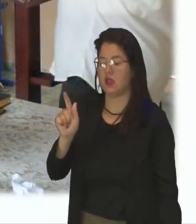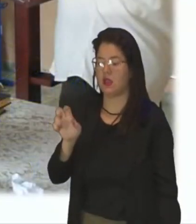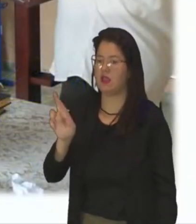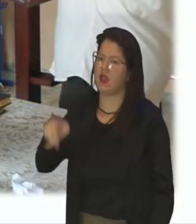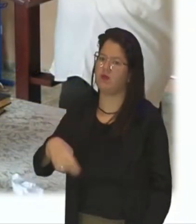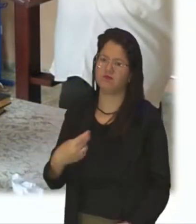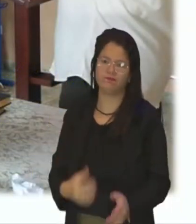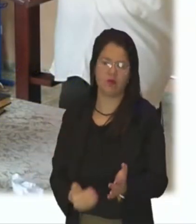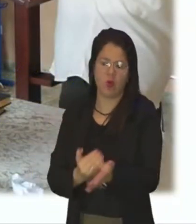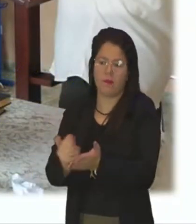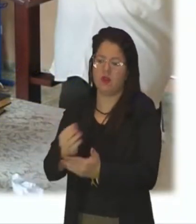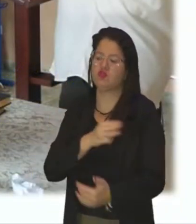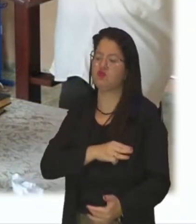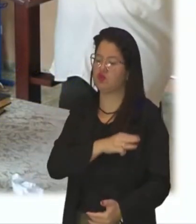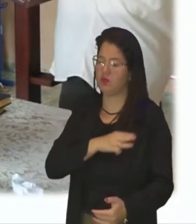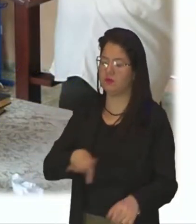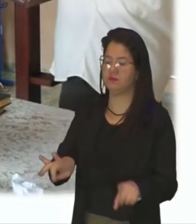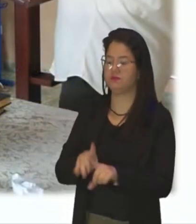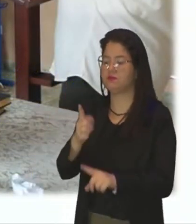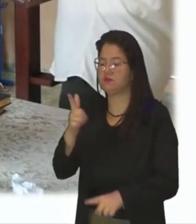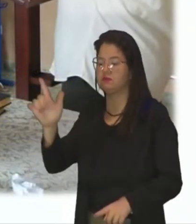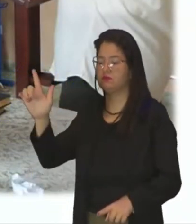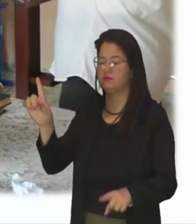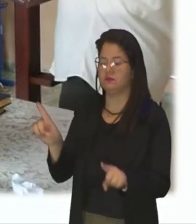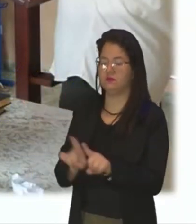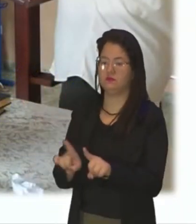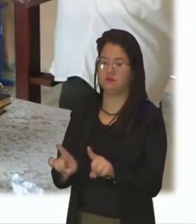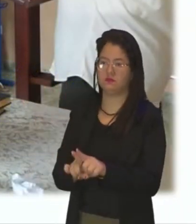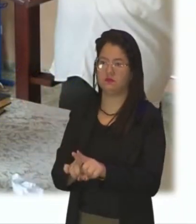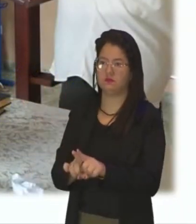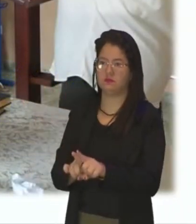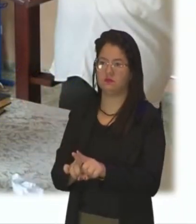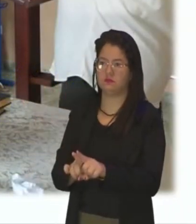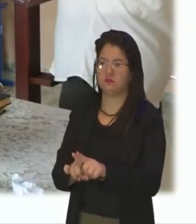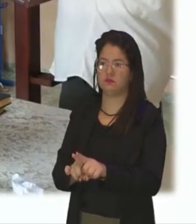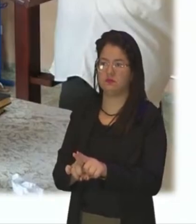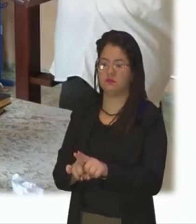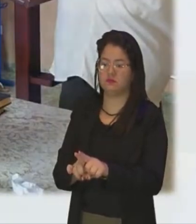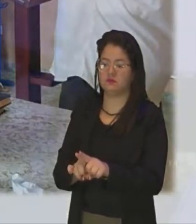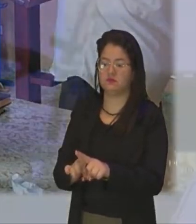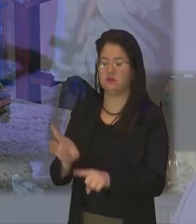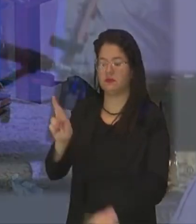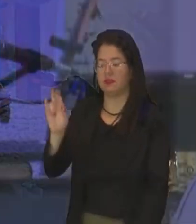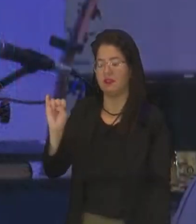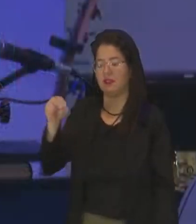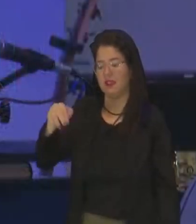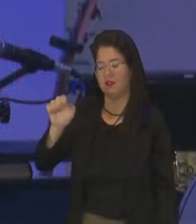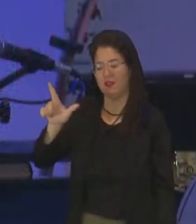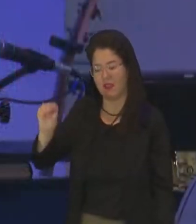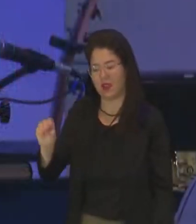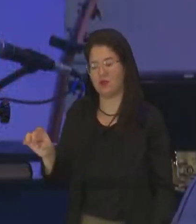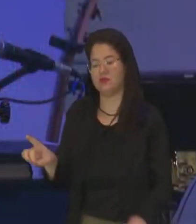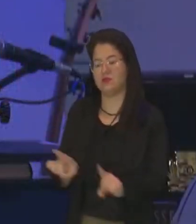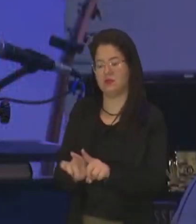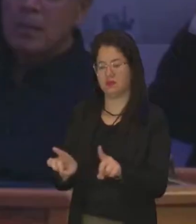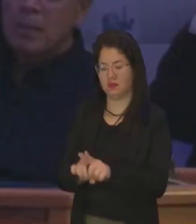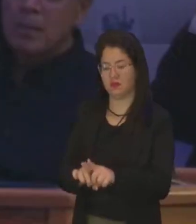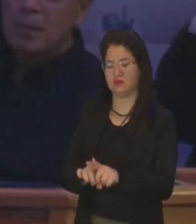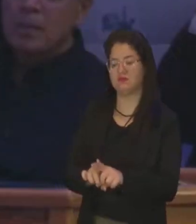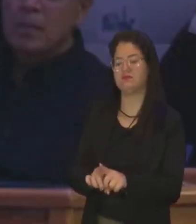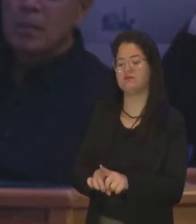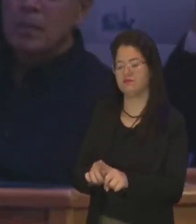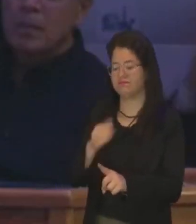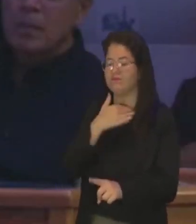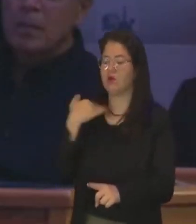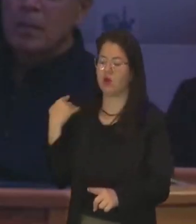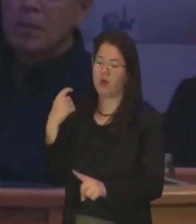pioneiros, né? O outro missionário pioneiro que chegou lá praticamente junto com ele foi o pastor Rinaldo de Matos, né, que veio a falecer no